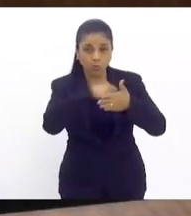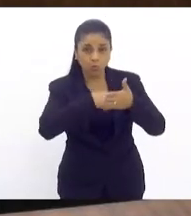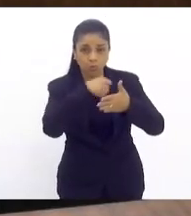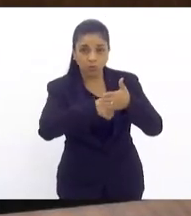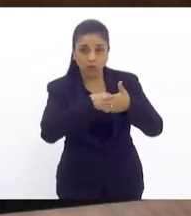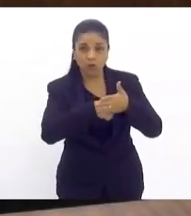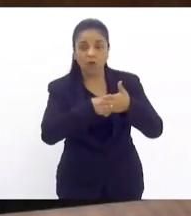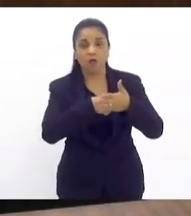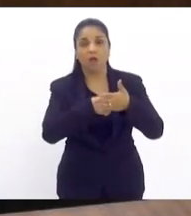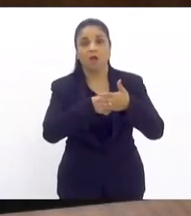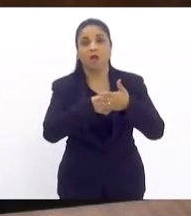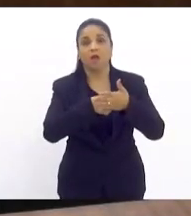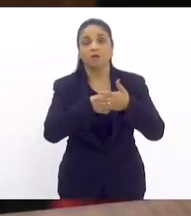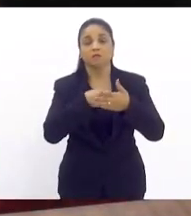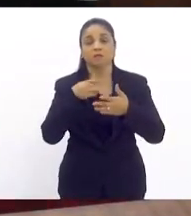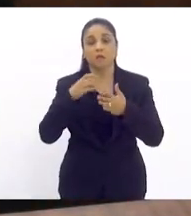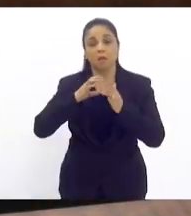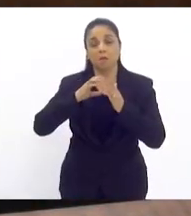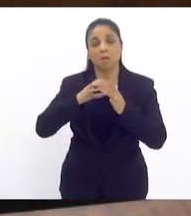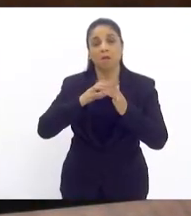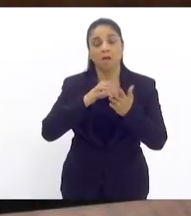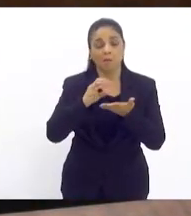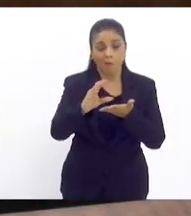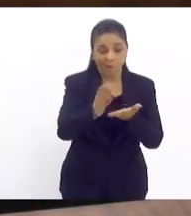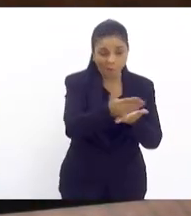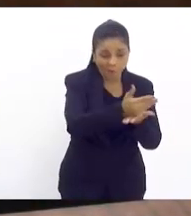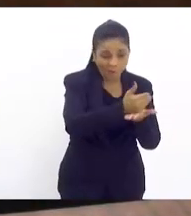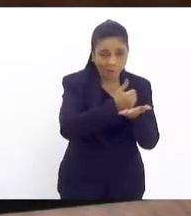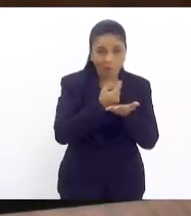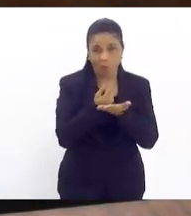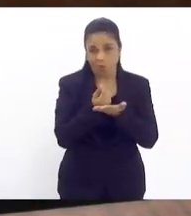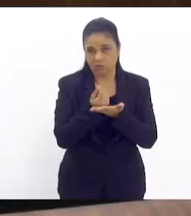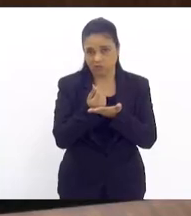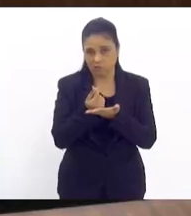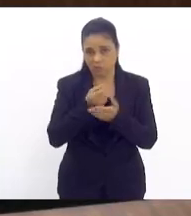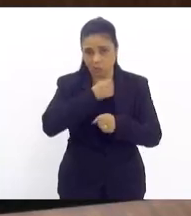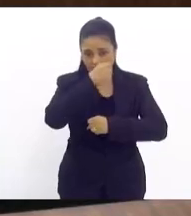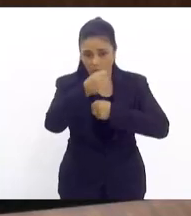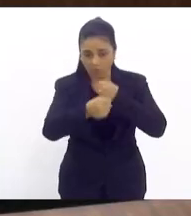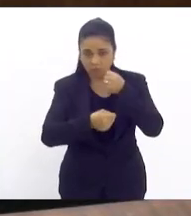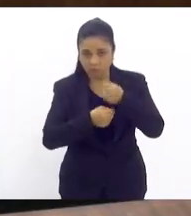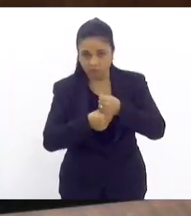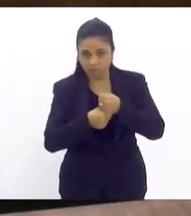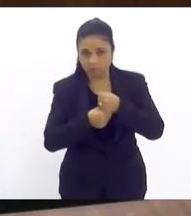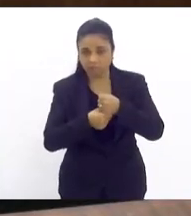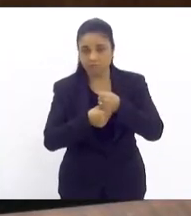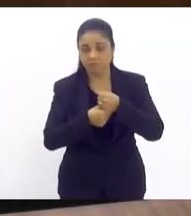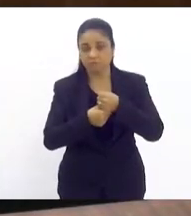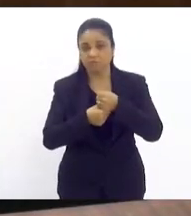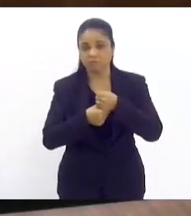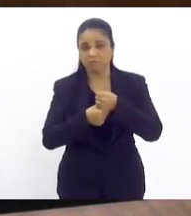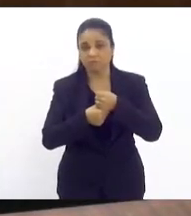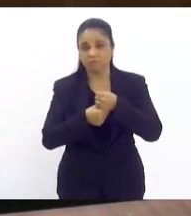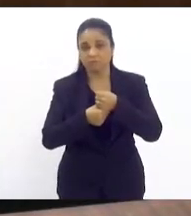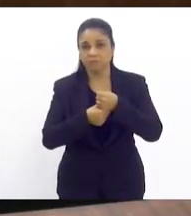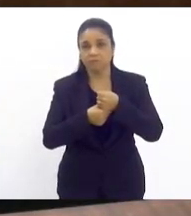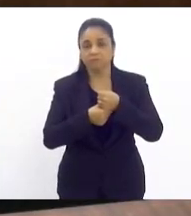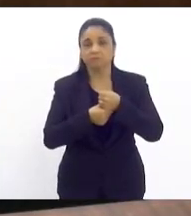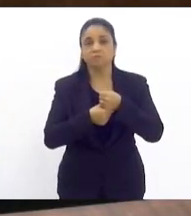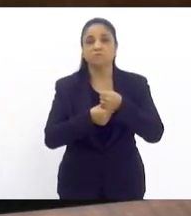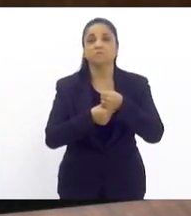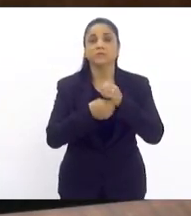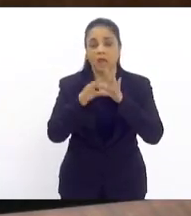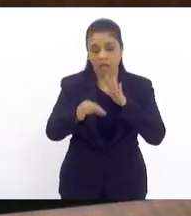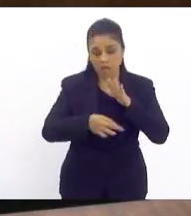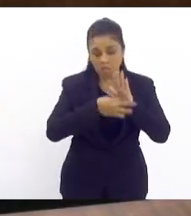é que haja a partir do orçamento do ano que vem já algum nível de impossibilidades